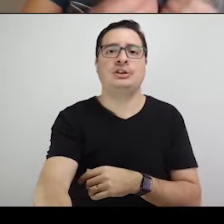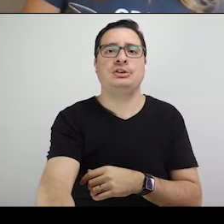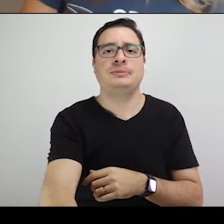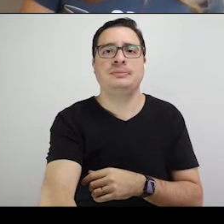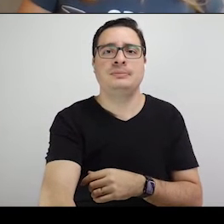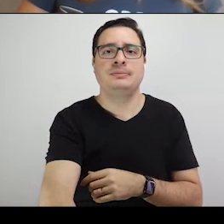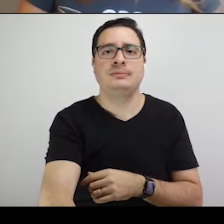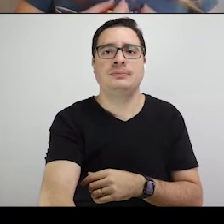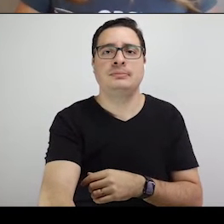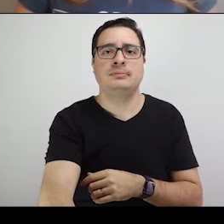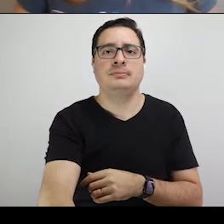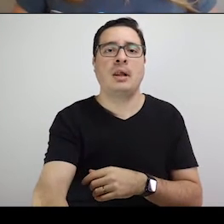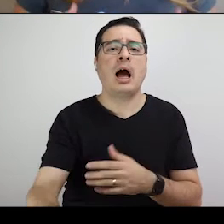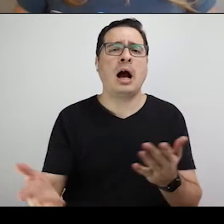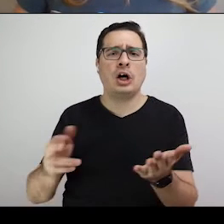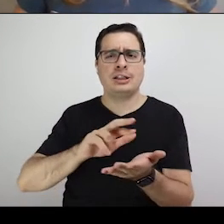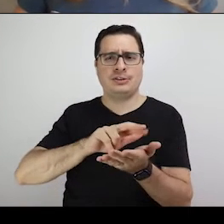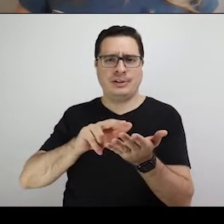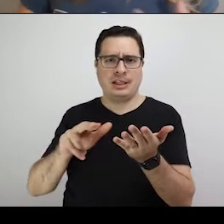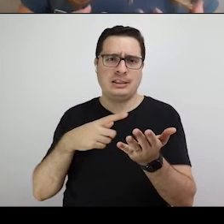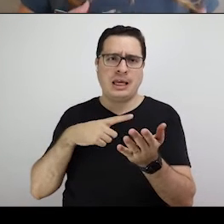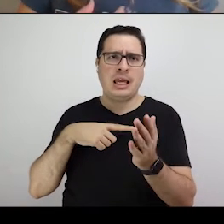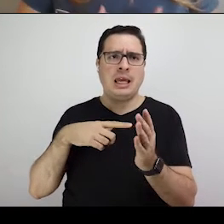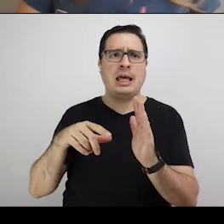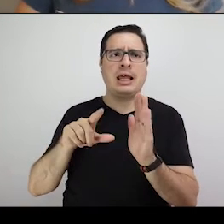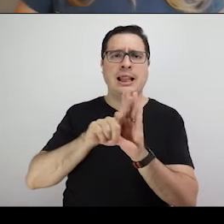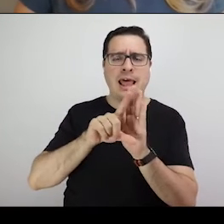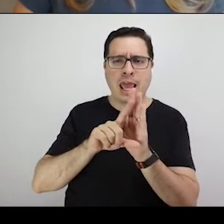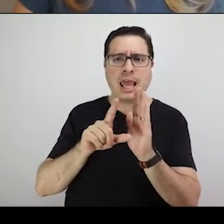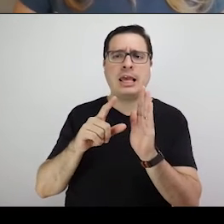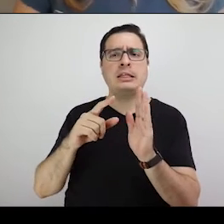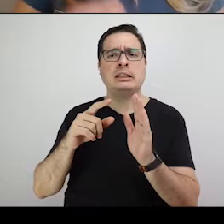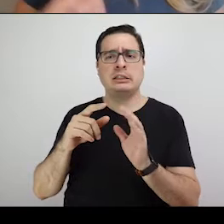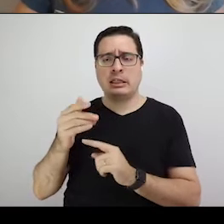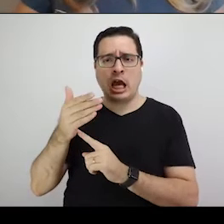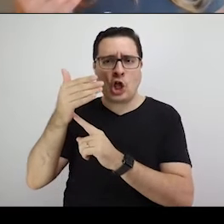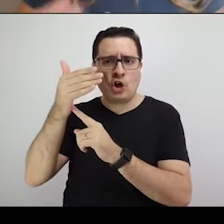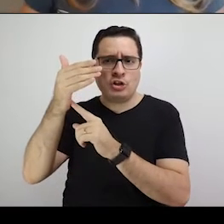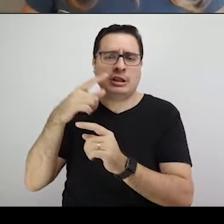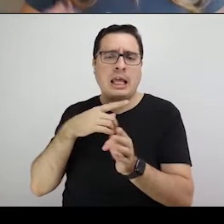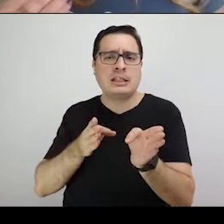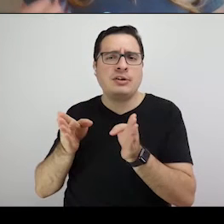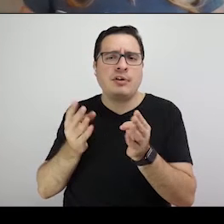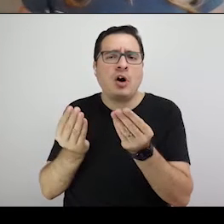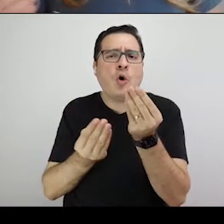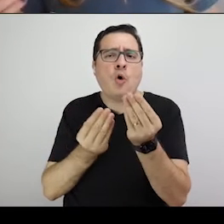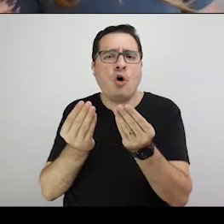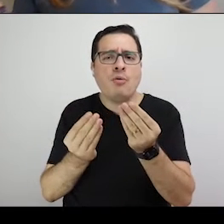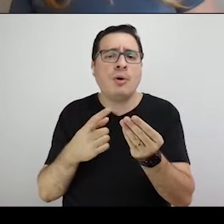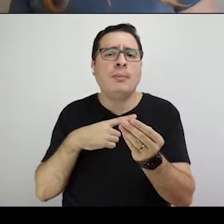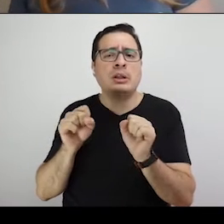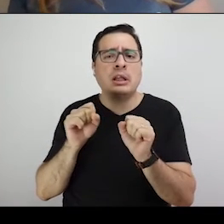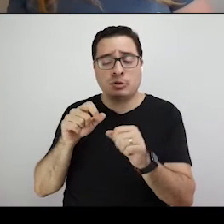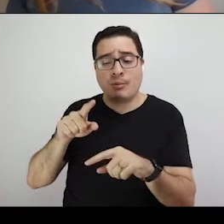Então, diante das diretrizes, leis e as tecnologias assistivas, como podemos tornar os